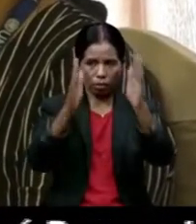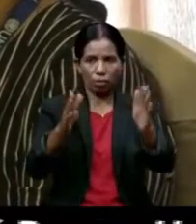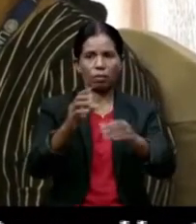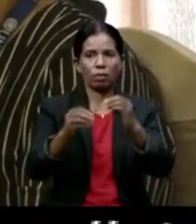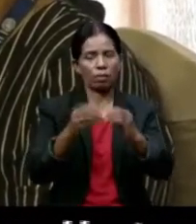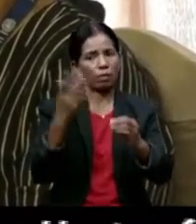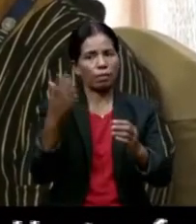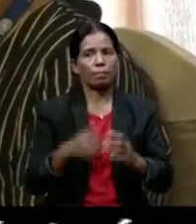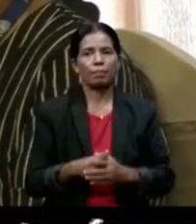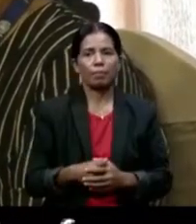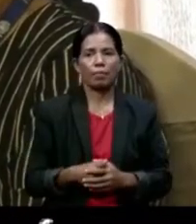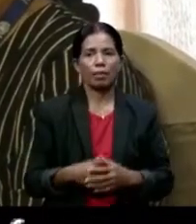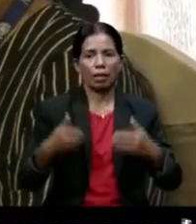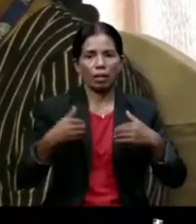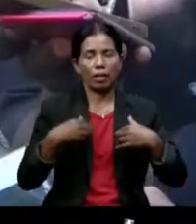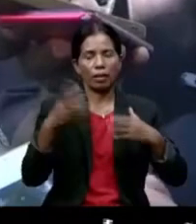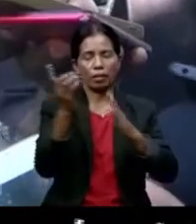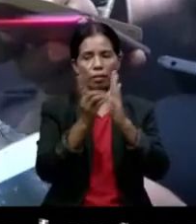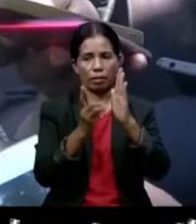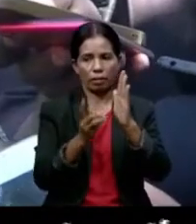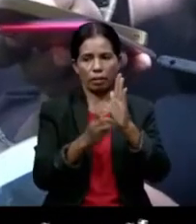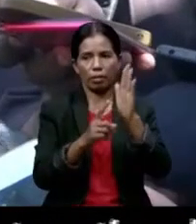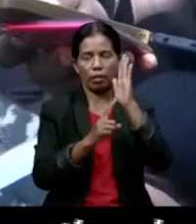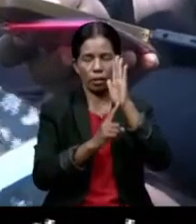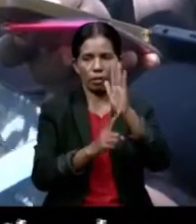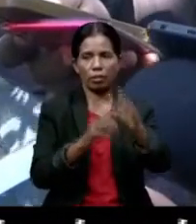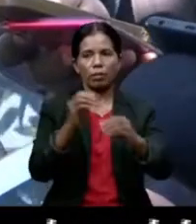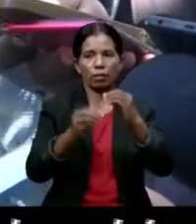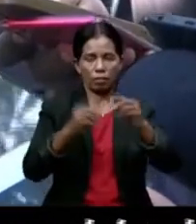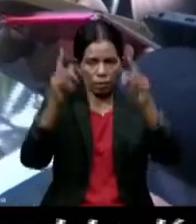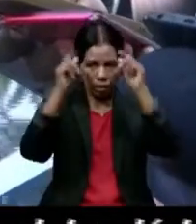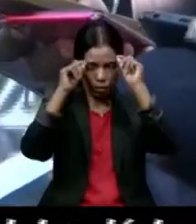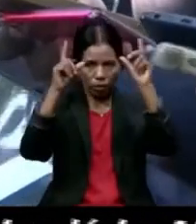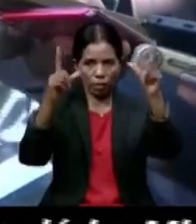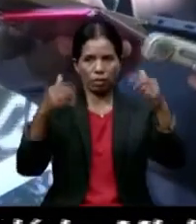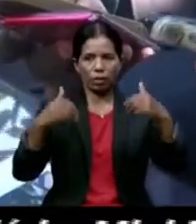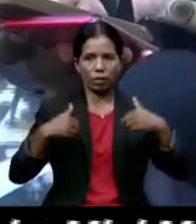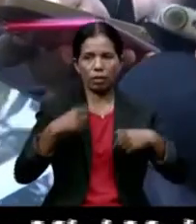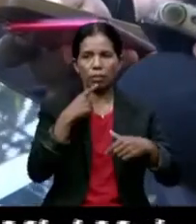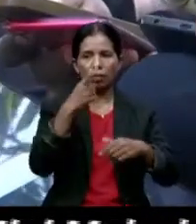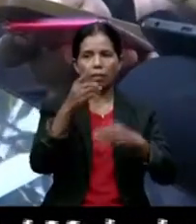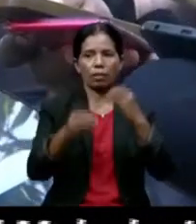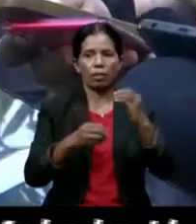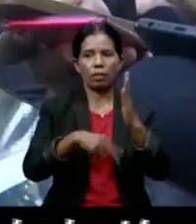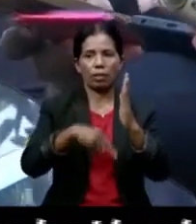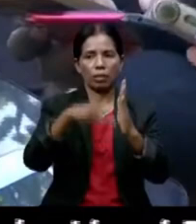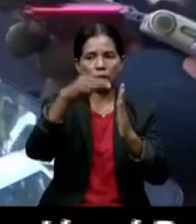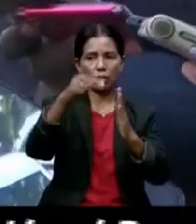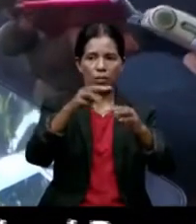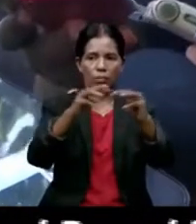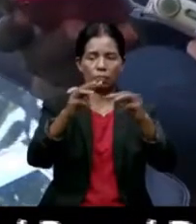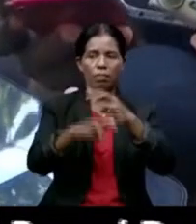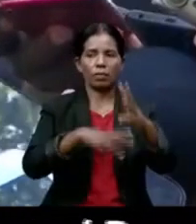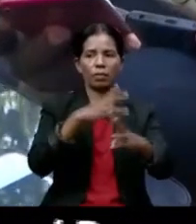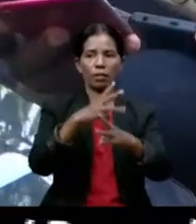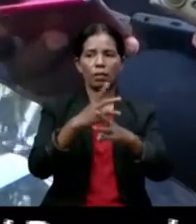refere. Iha dados regional, mos a tudo katak Timor-Leste e a tudo yang katak nivel mundial, a